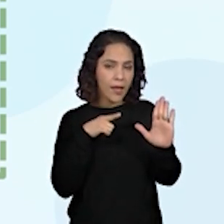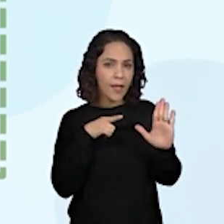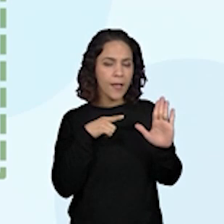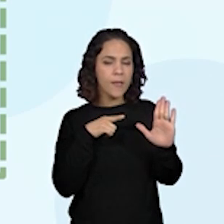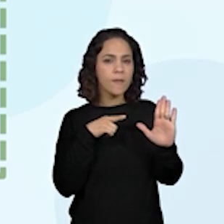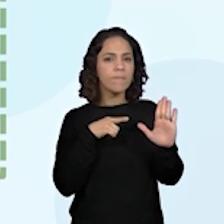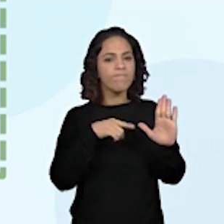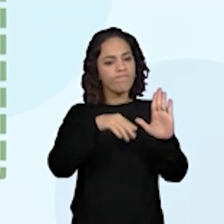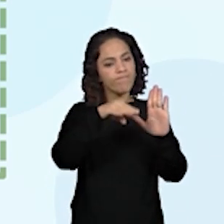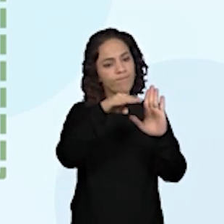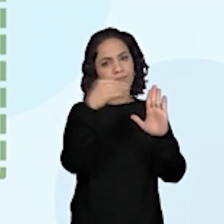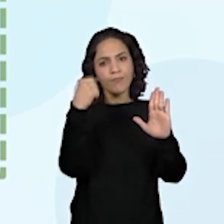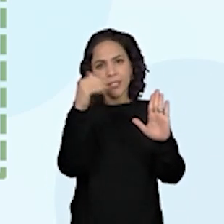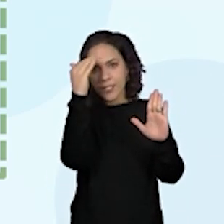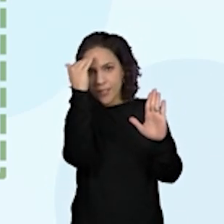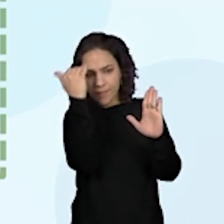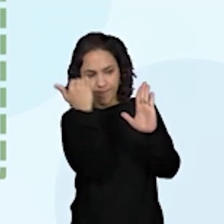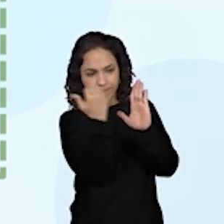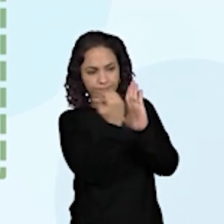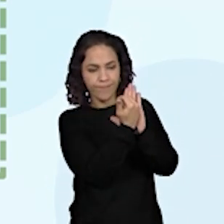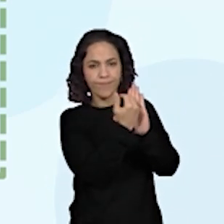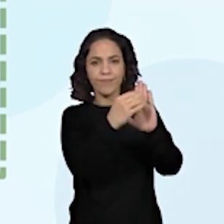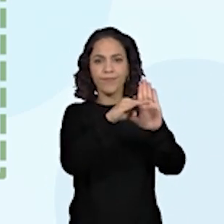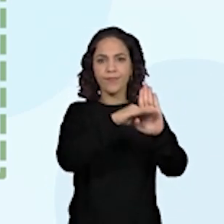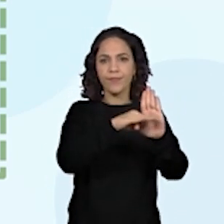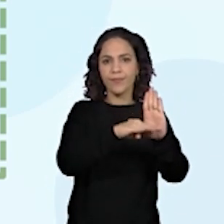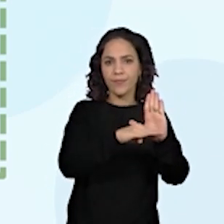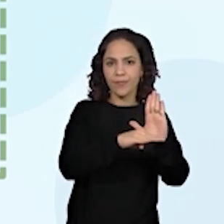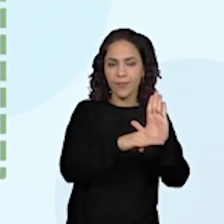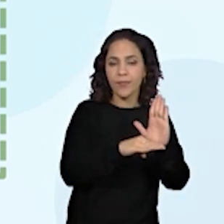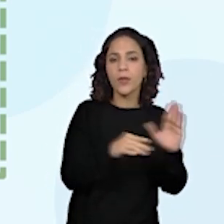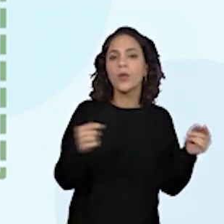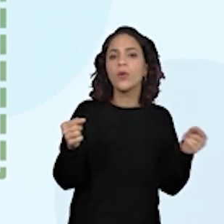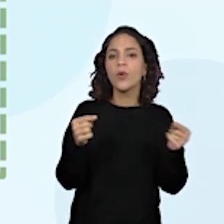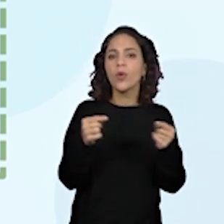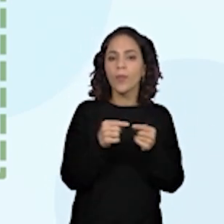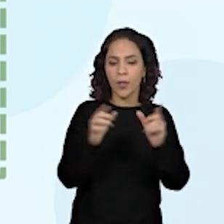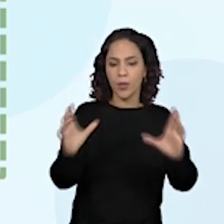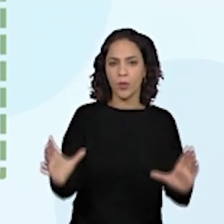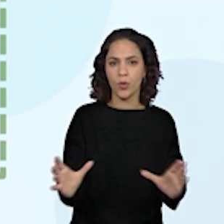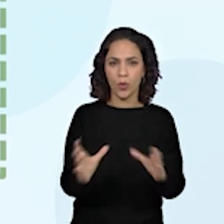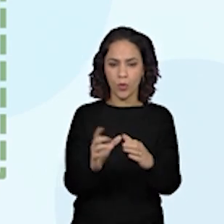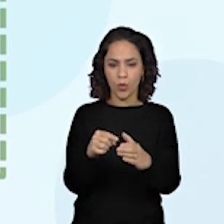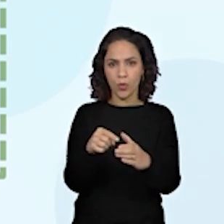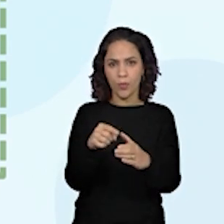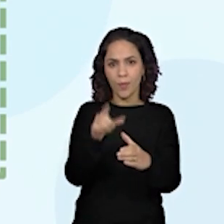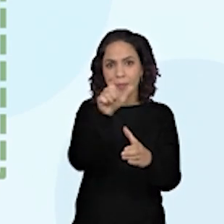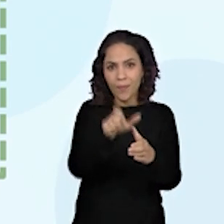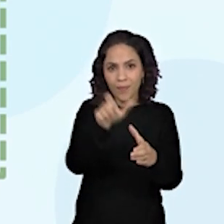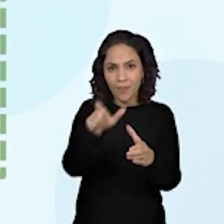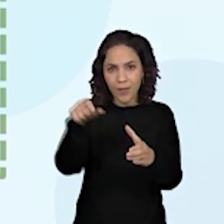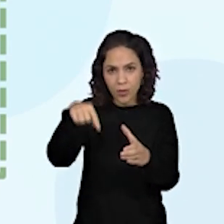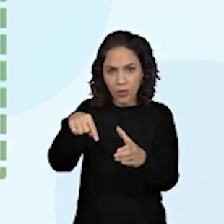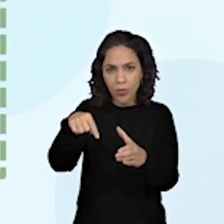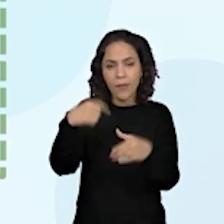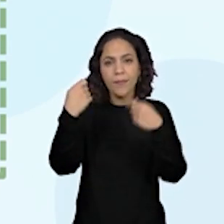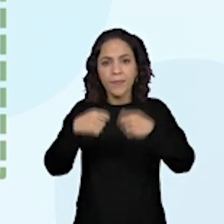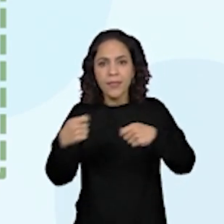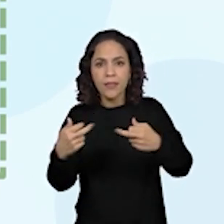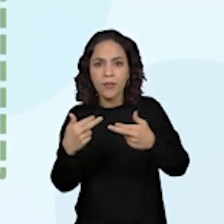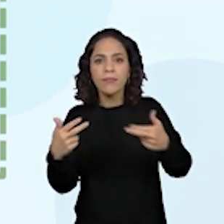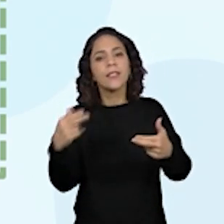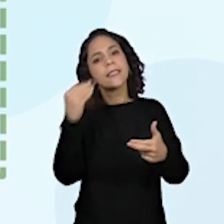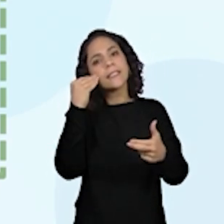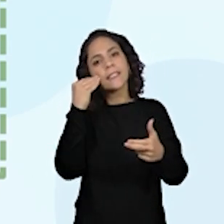algumas normas que visa atender às necessidades da comunidade escolar. Então,